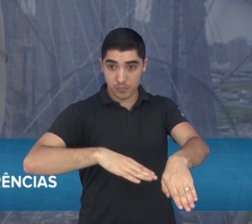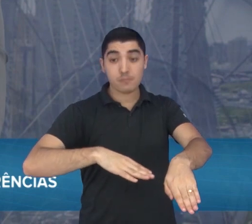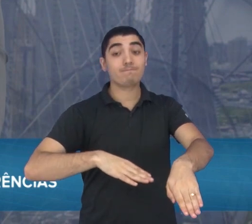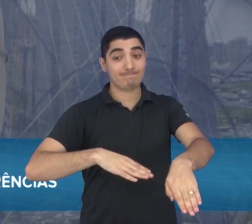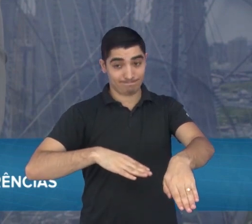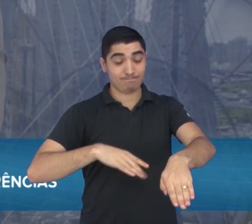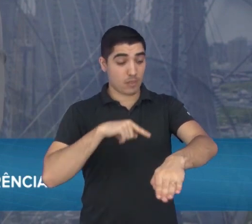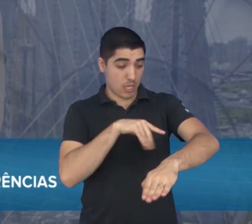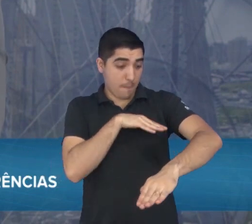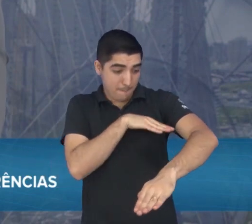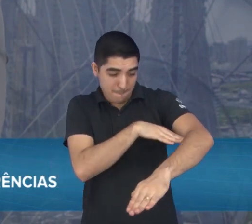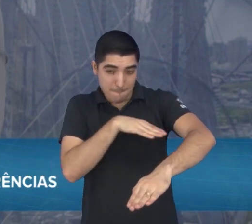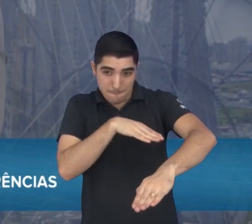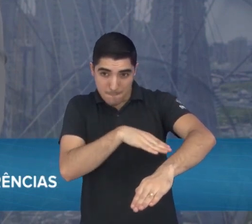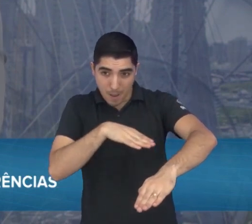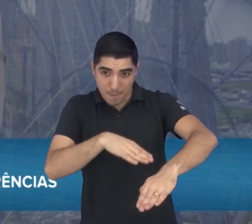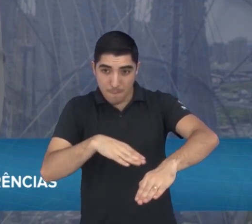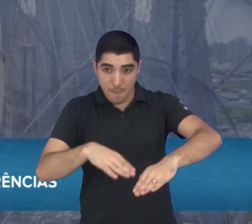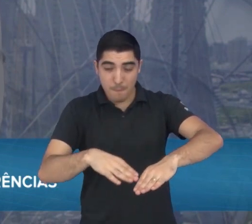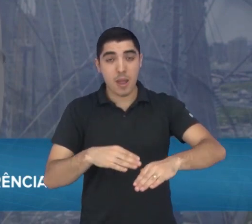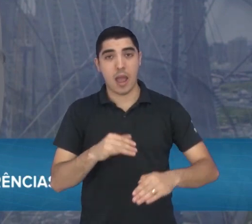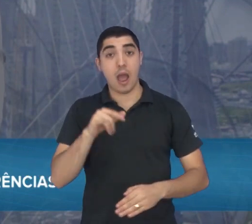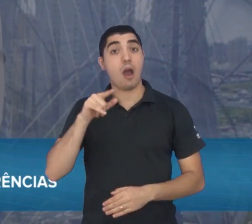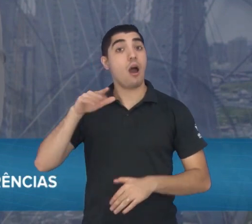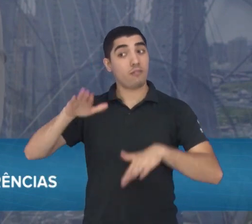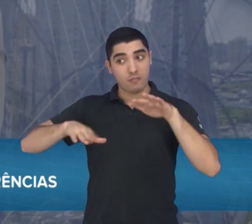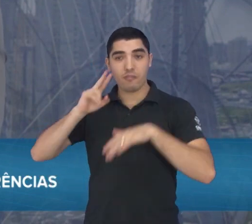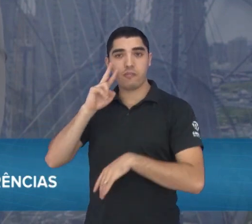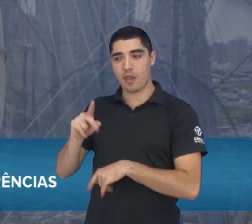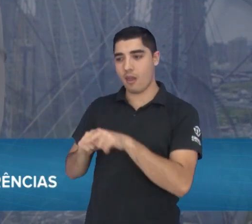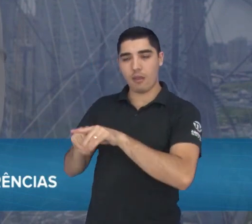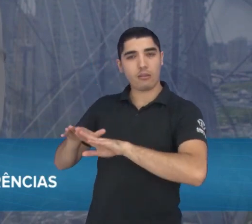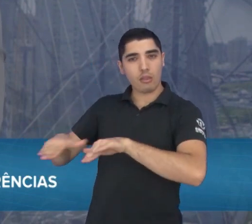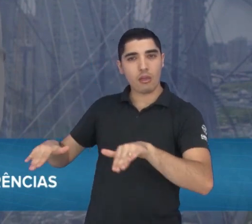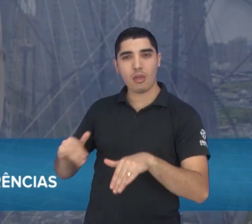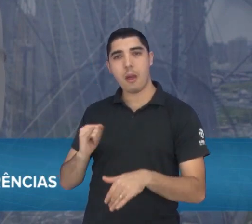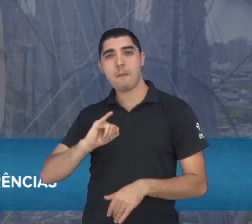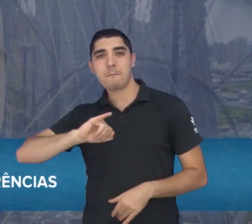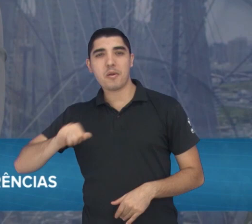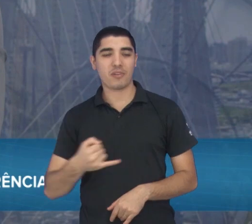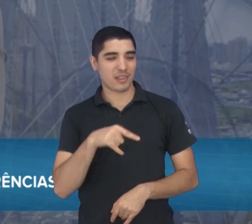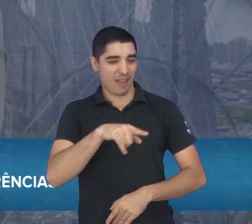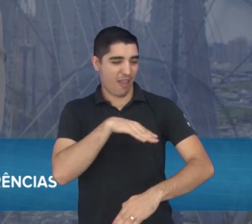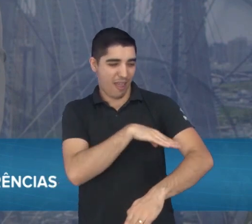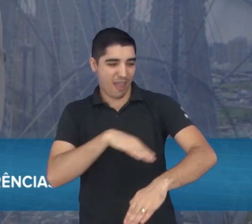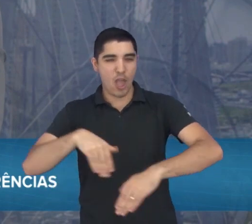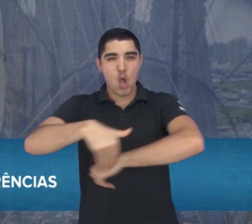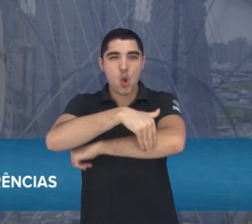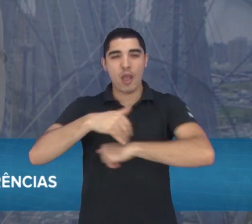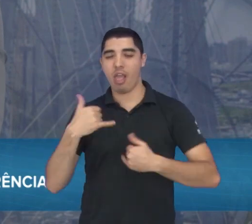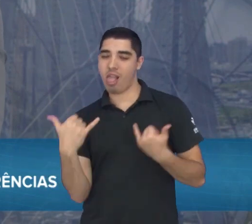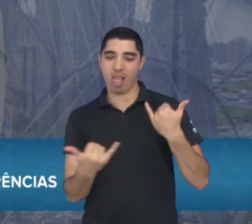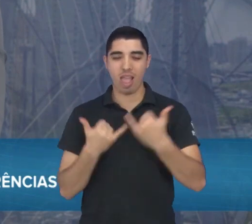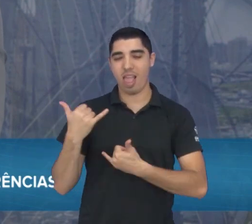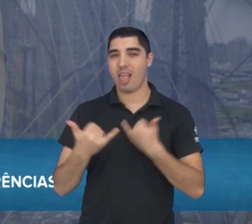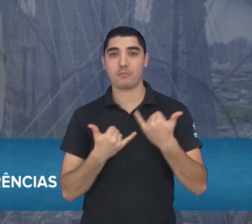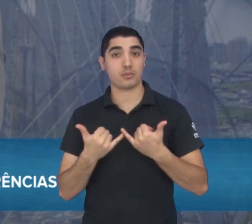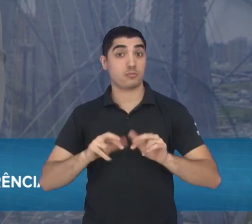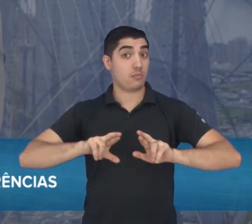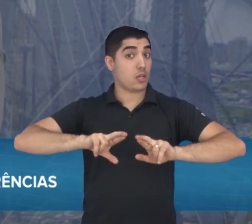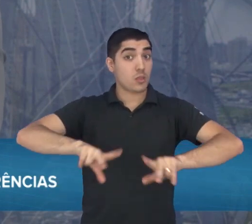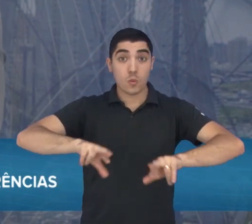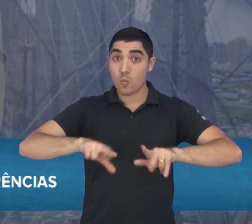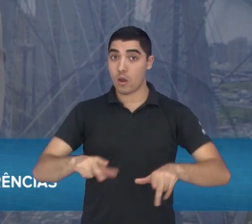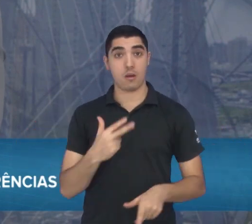que pareça, a gente vê as crianças utilizarem o estacionamento do condomínio como uma área de lazer e não é uma área de lazer, é uma área de circulação